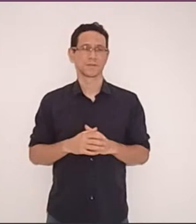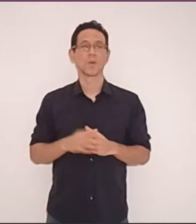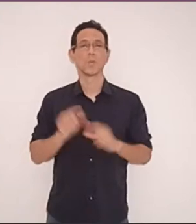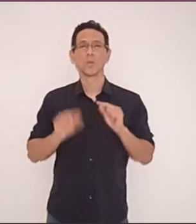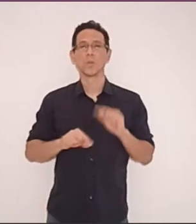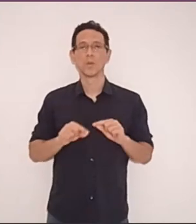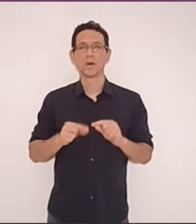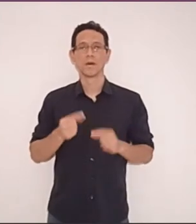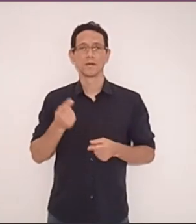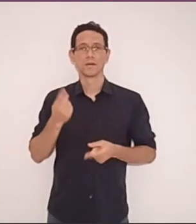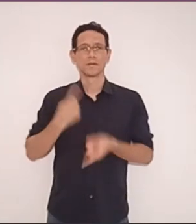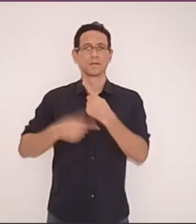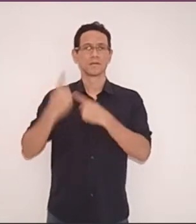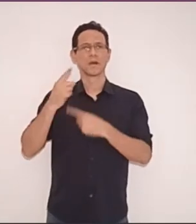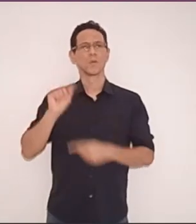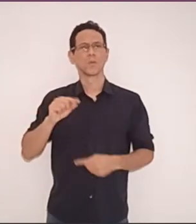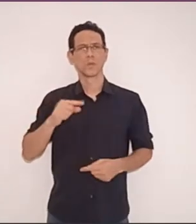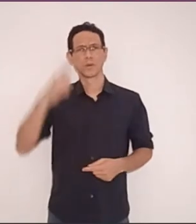constante